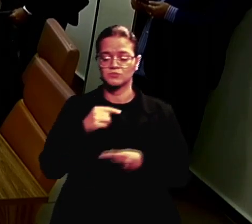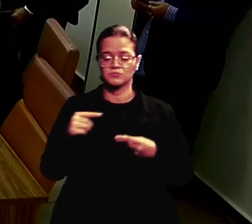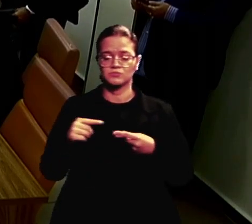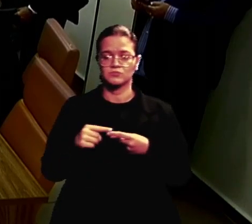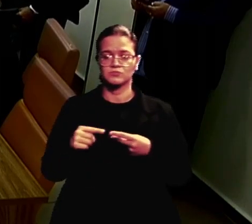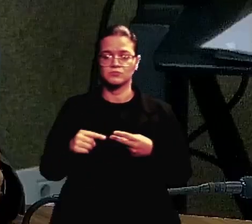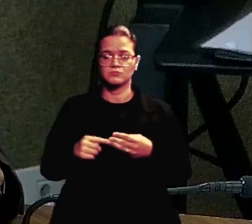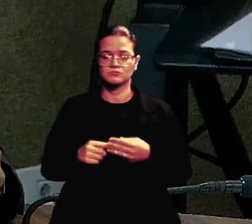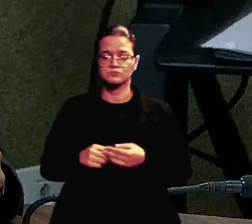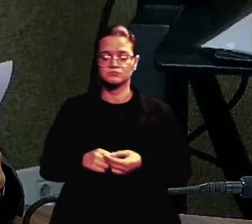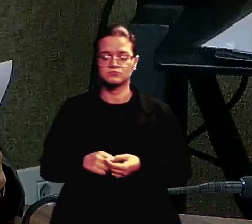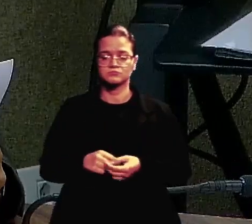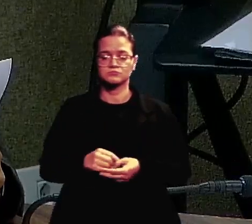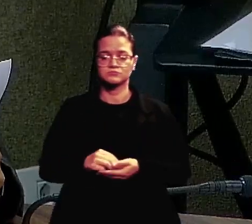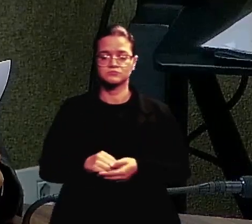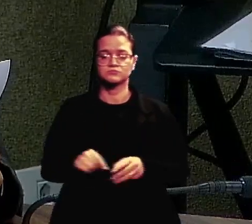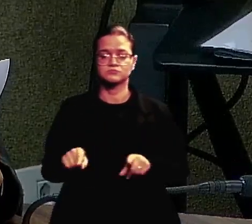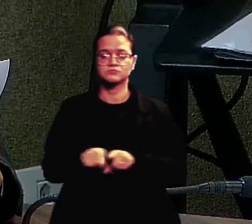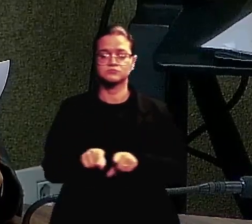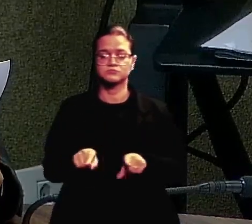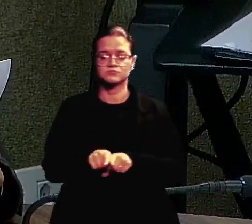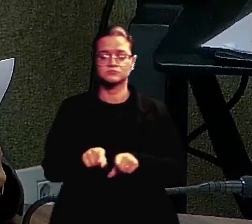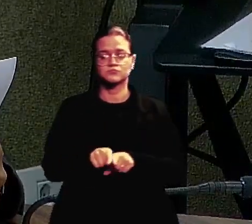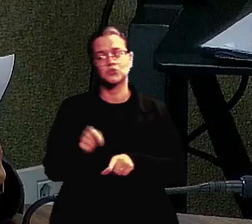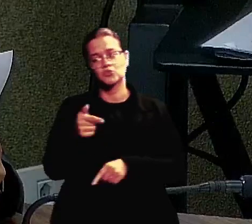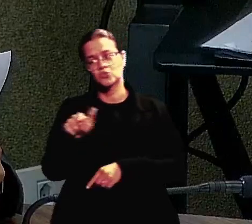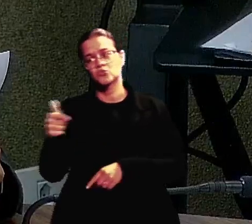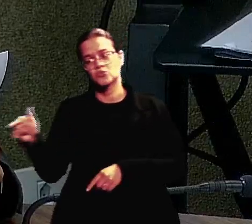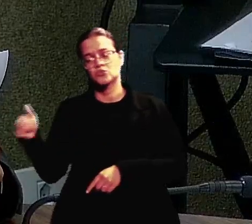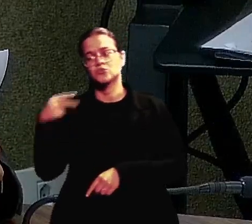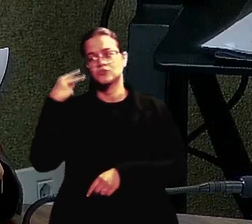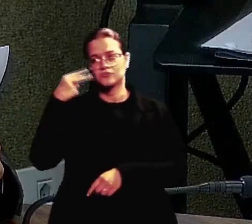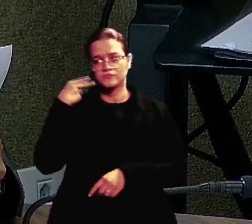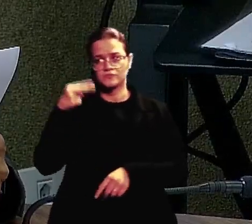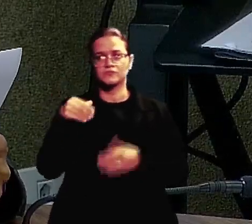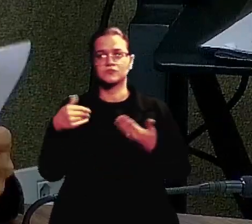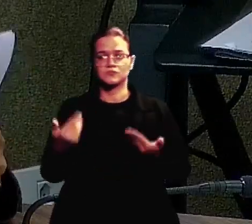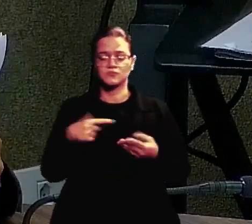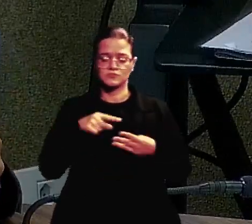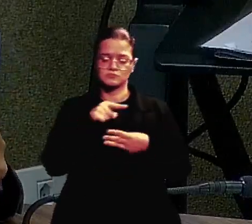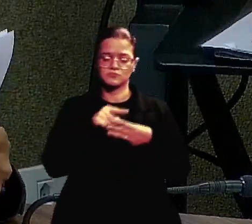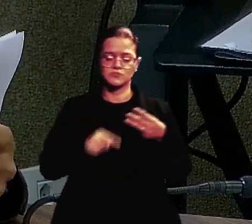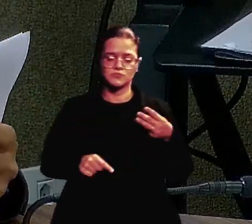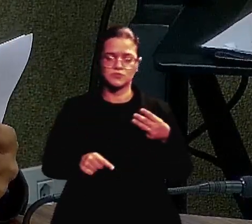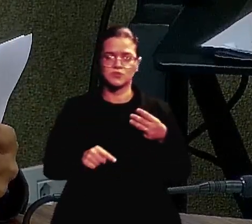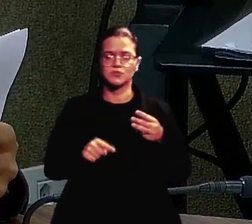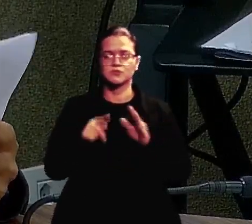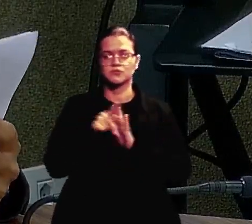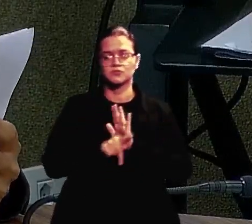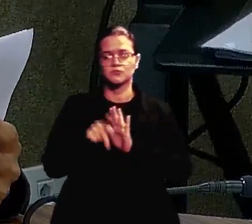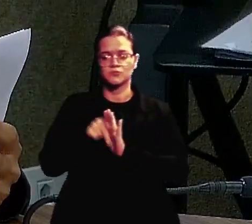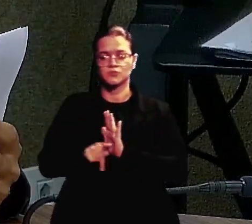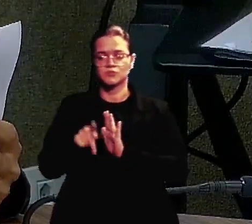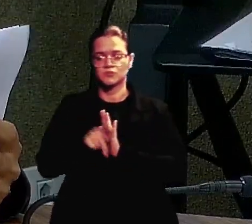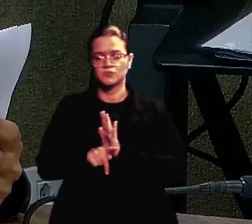Veloso e de outros vereadores também. Portanto, três projetos.